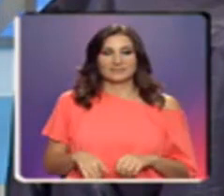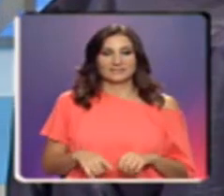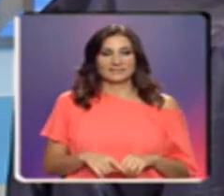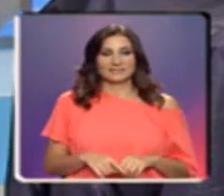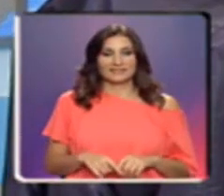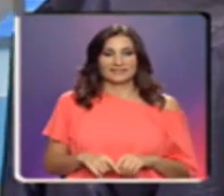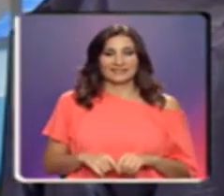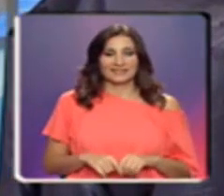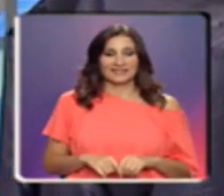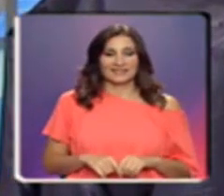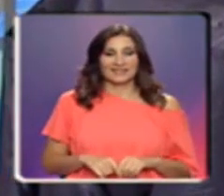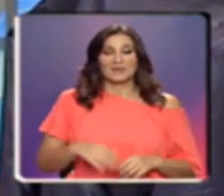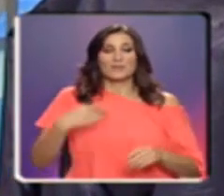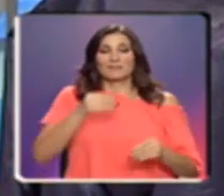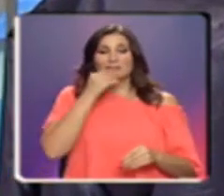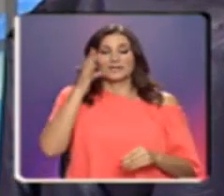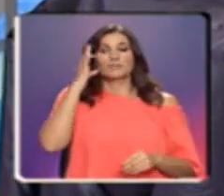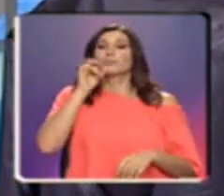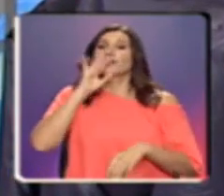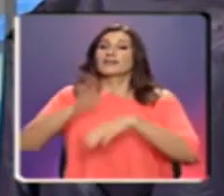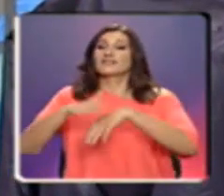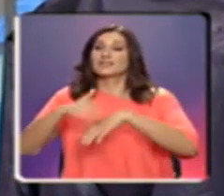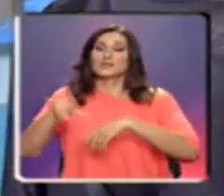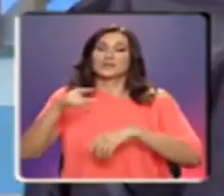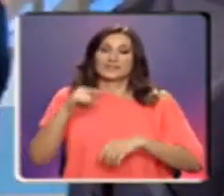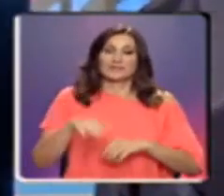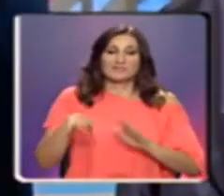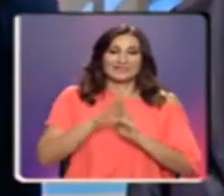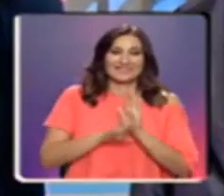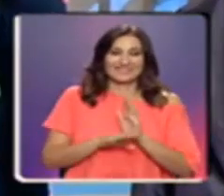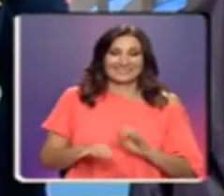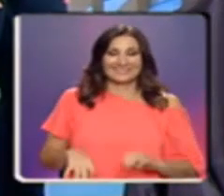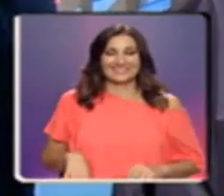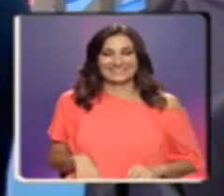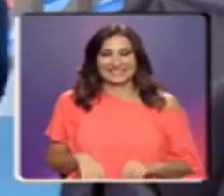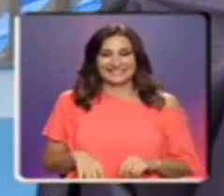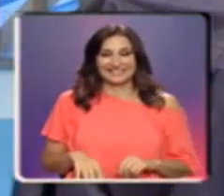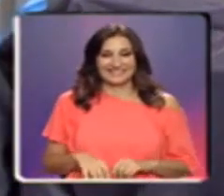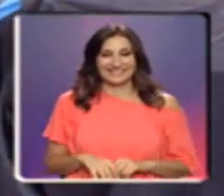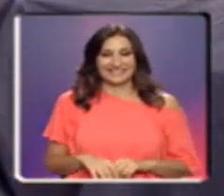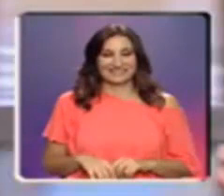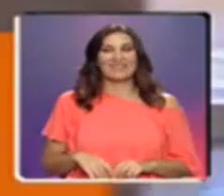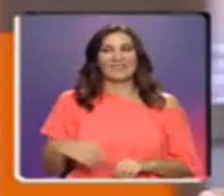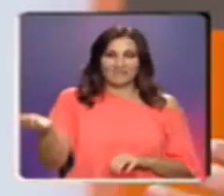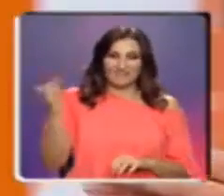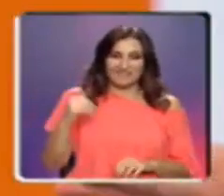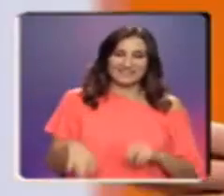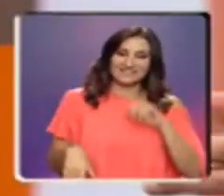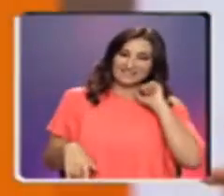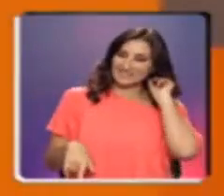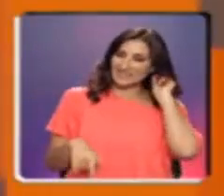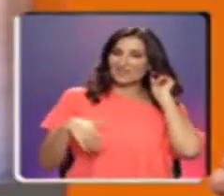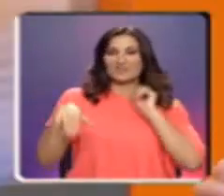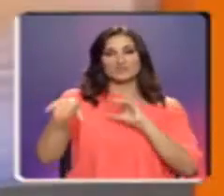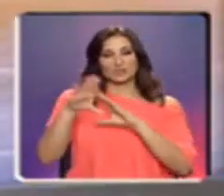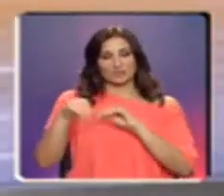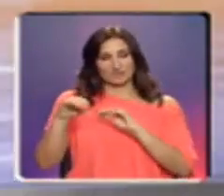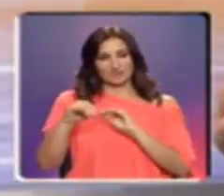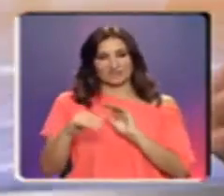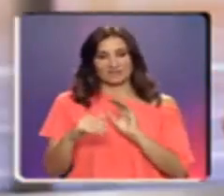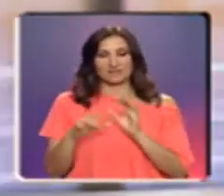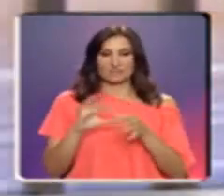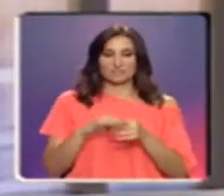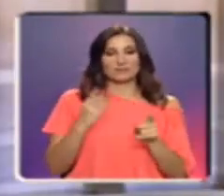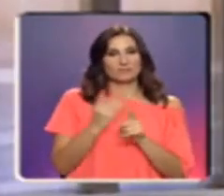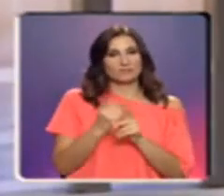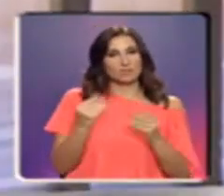almoço. Então não há almoço, pronto, pode ir embora que eu arranjo maneira de acabar. Venha cá. Bem, a gente já conversa sobre isso, porque eu tenho